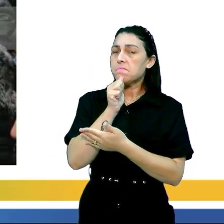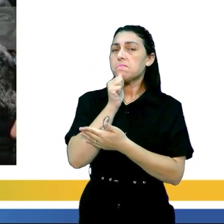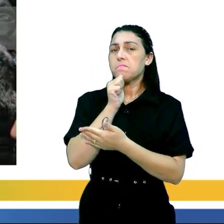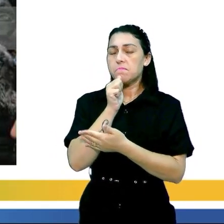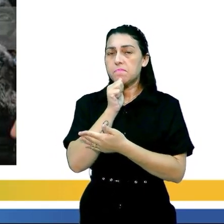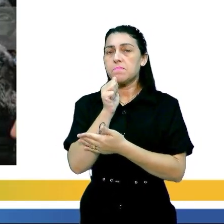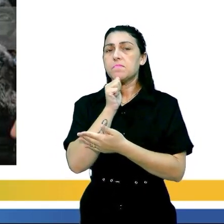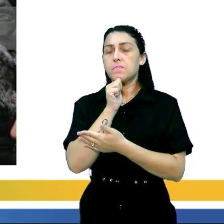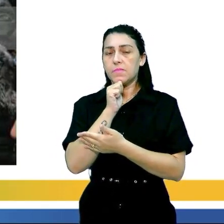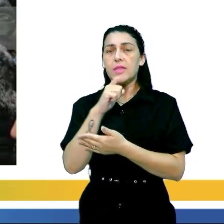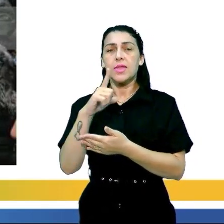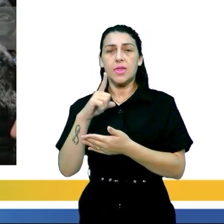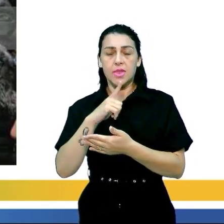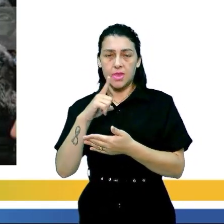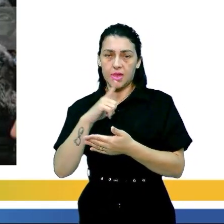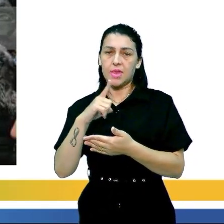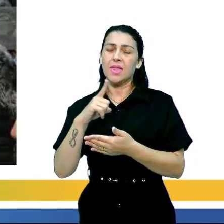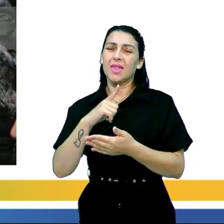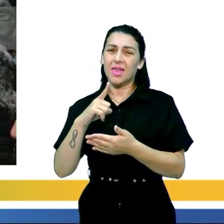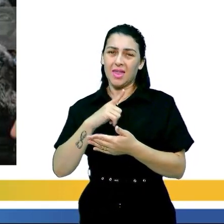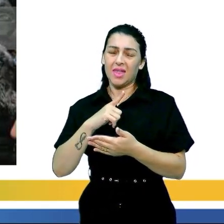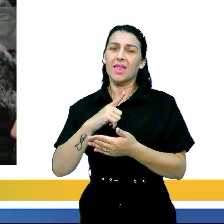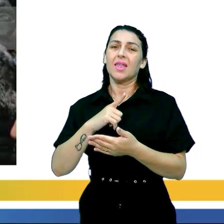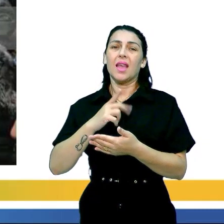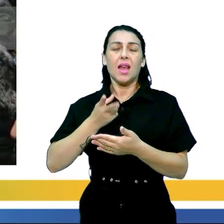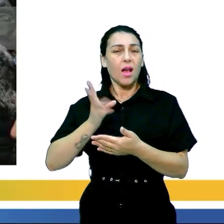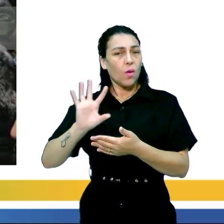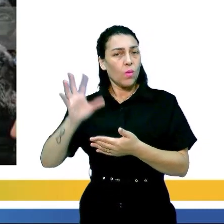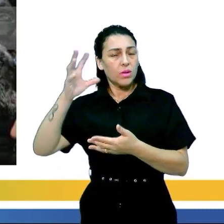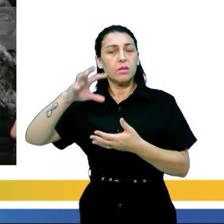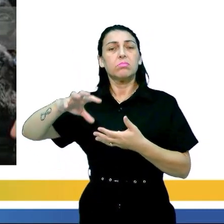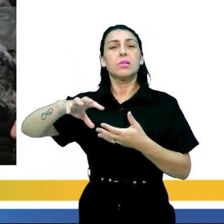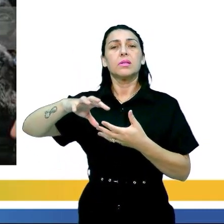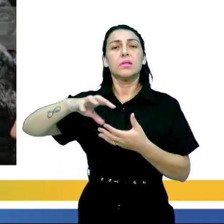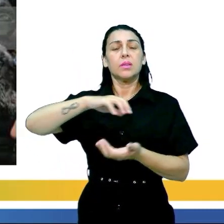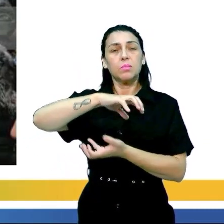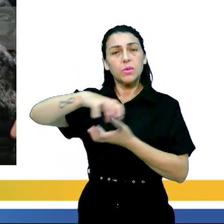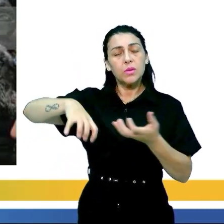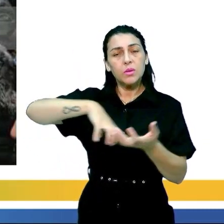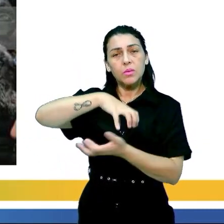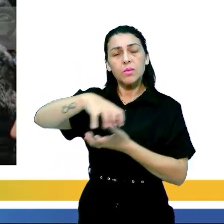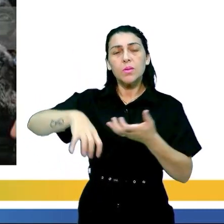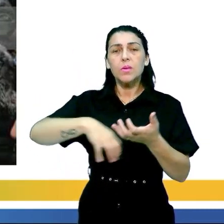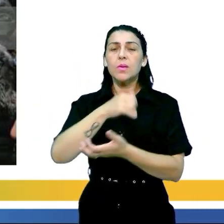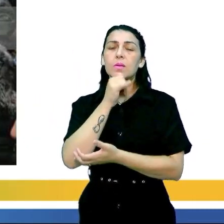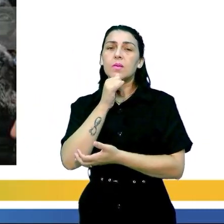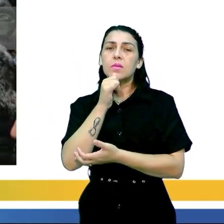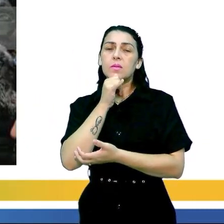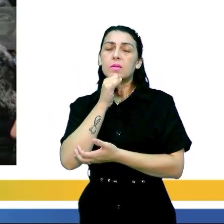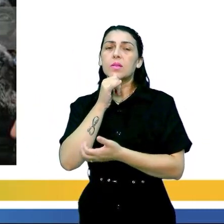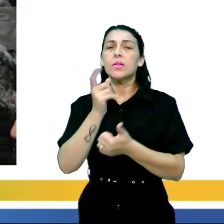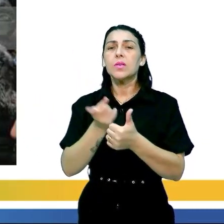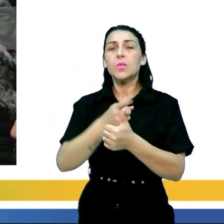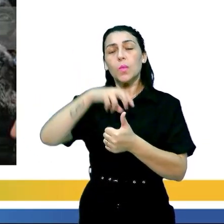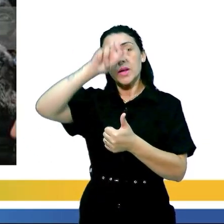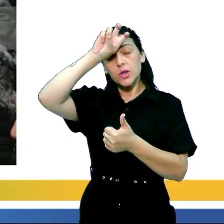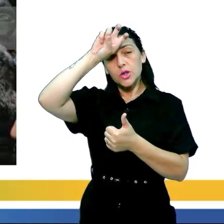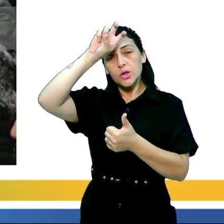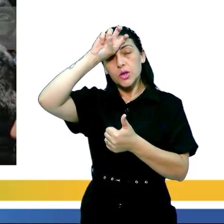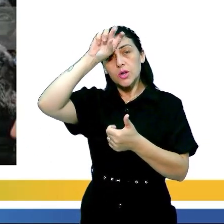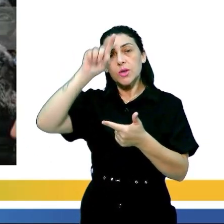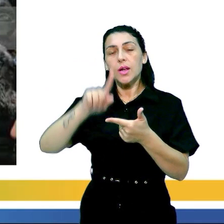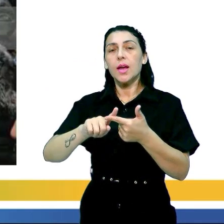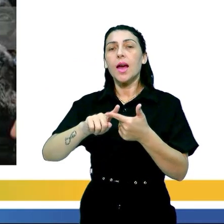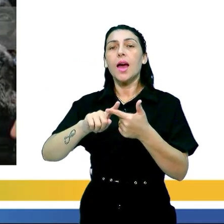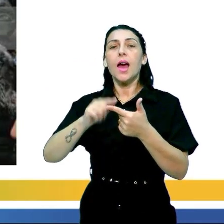disse, ainda existem desdobramentos dessas manifestações. A gente pode, por exemplo, citar o Egito,